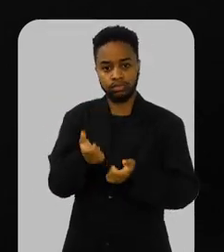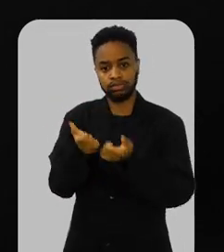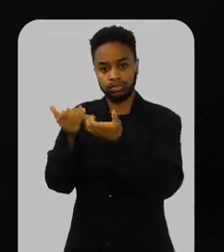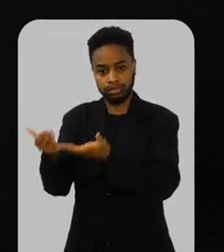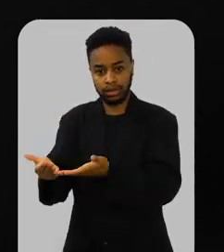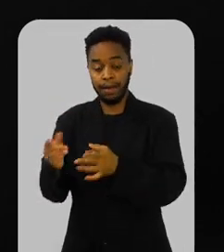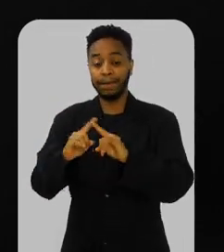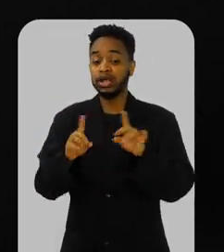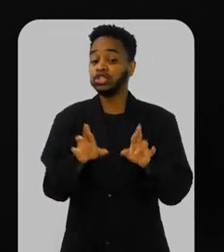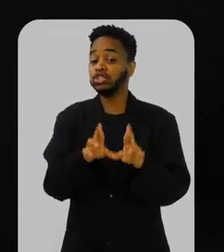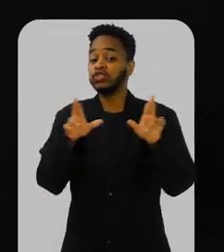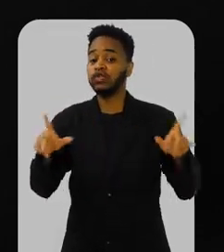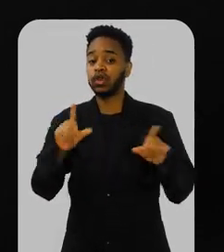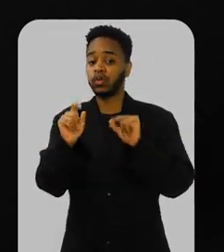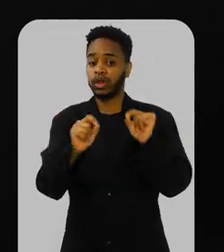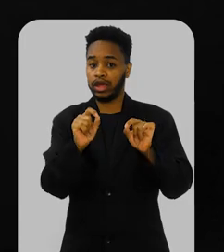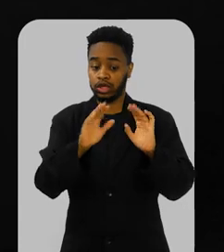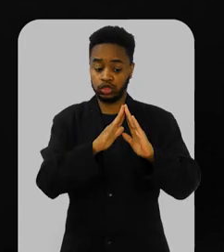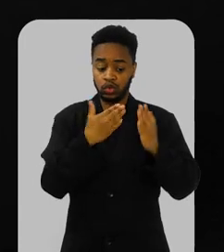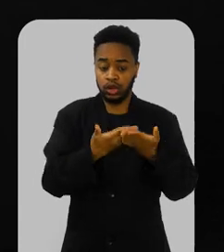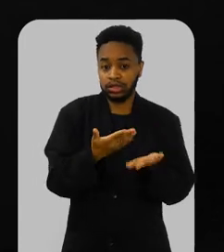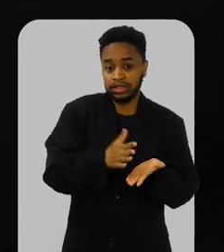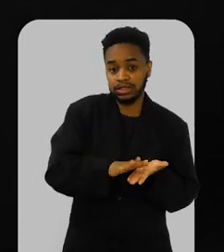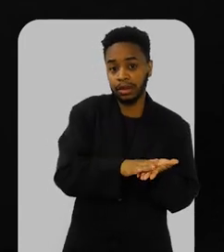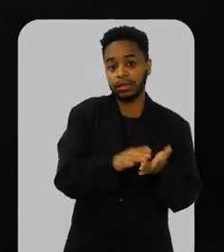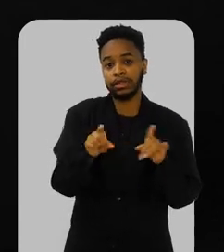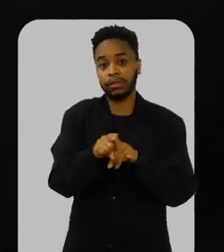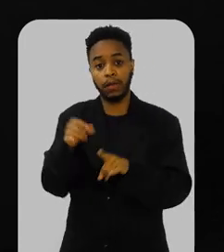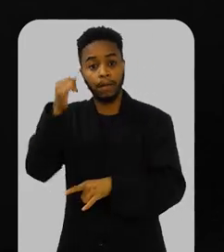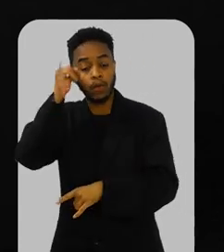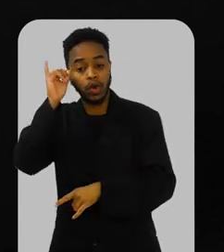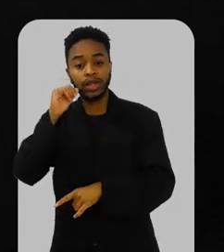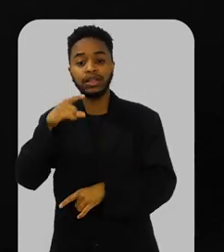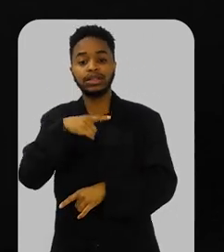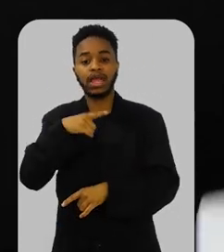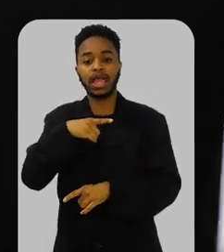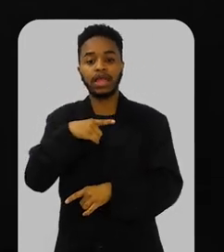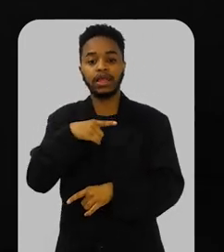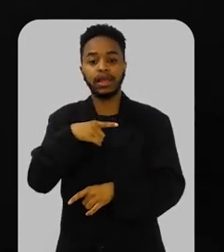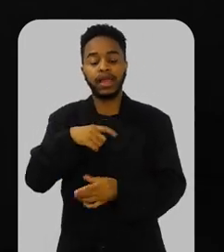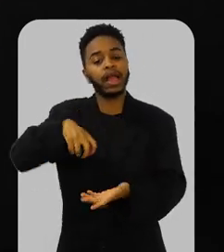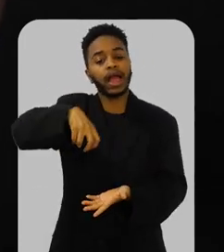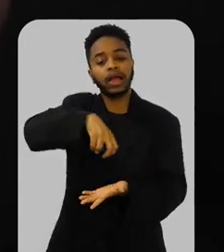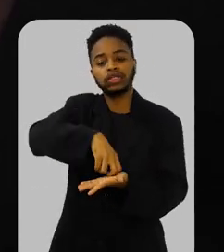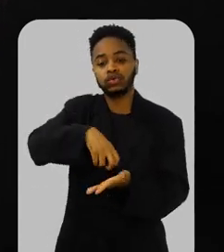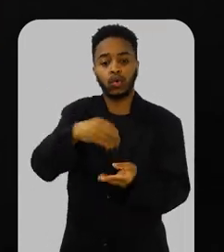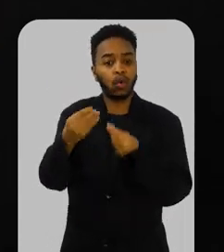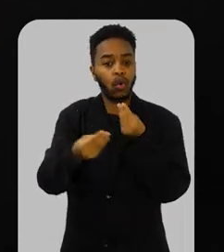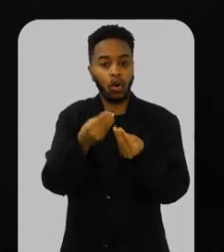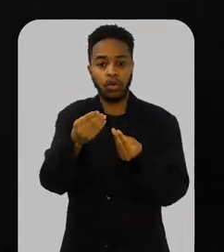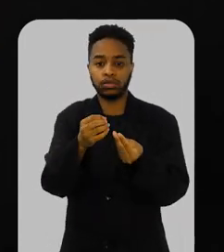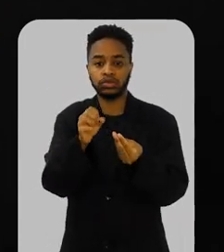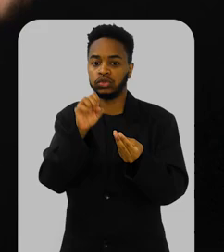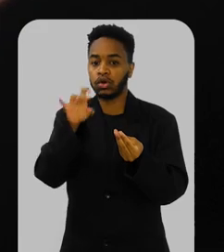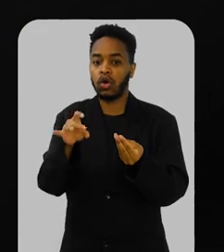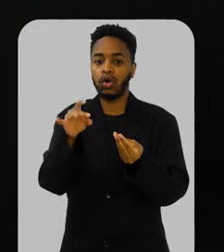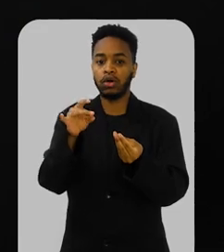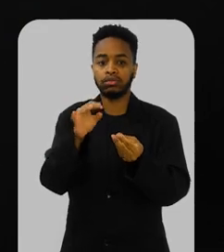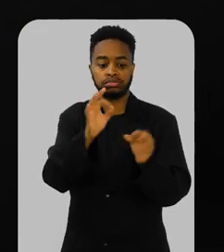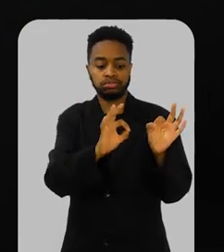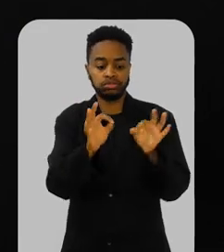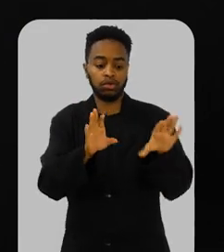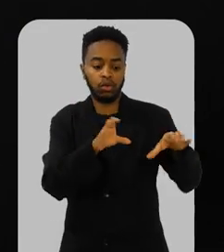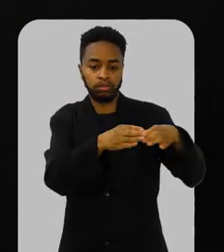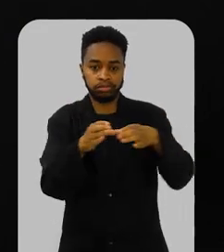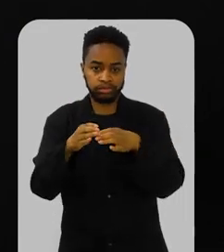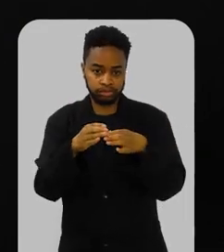do festival para a escola de samba é que lá a punição dos bois, apenas para dispersão das